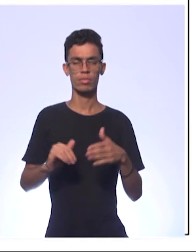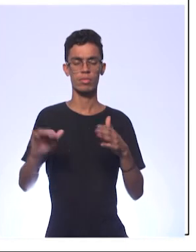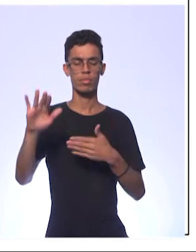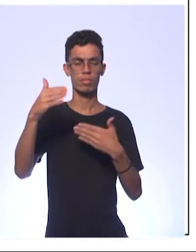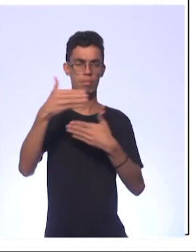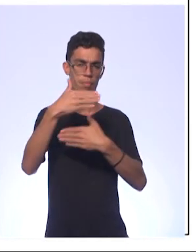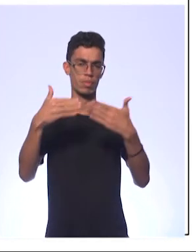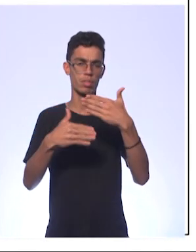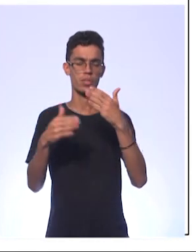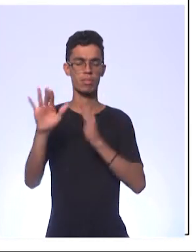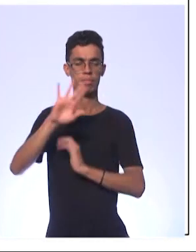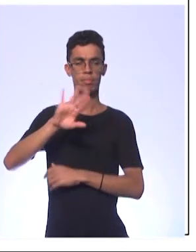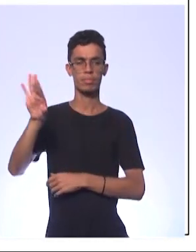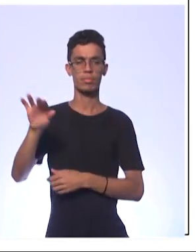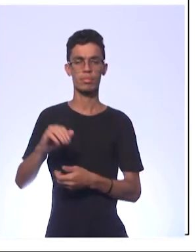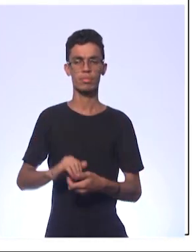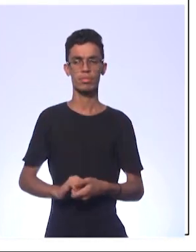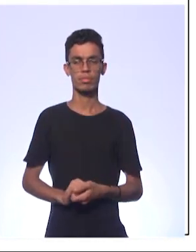favor.